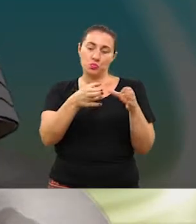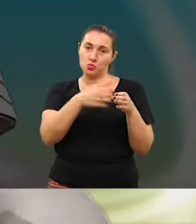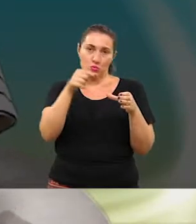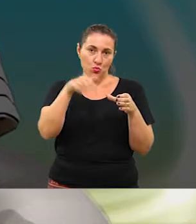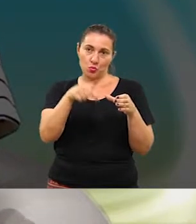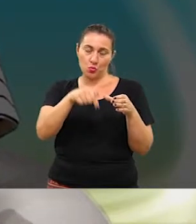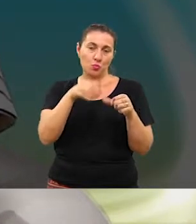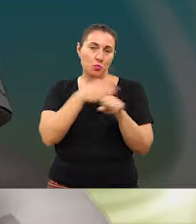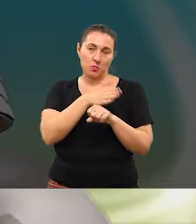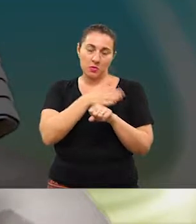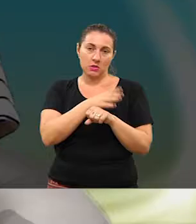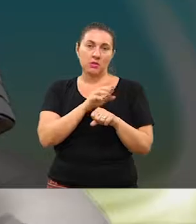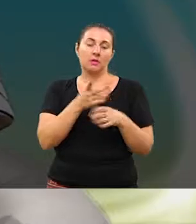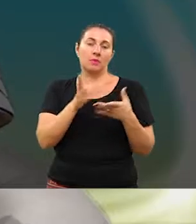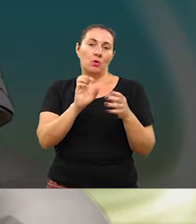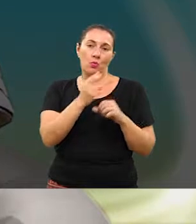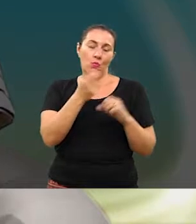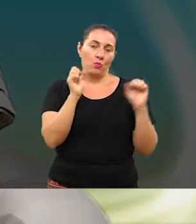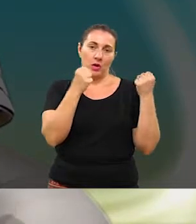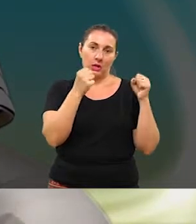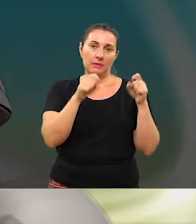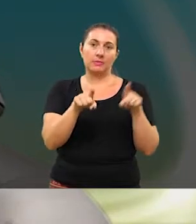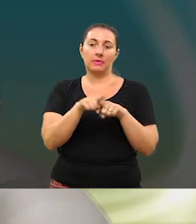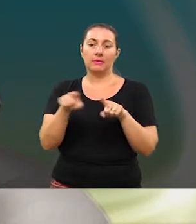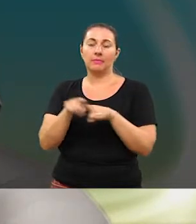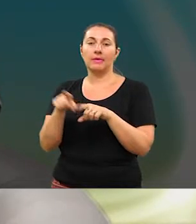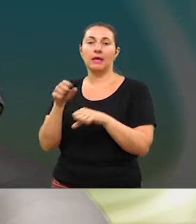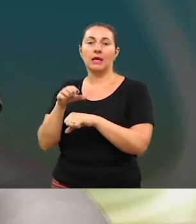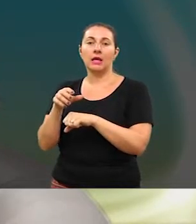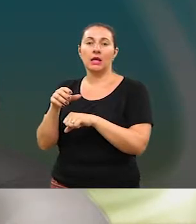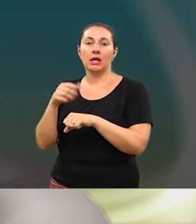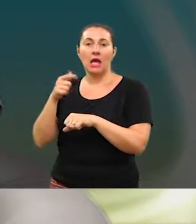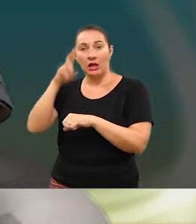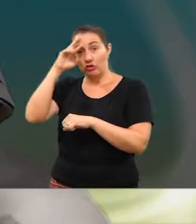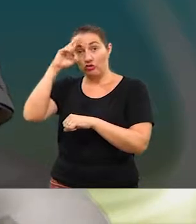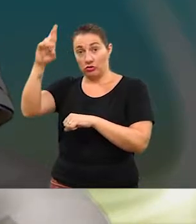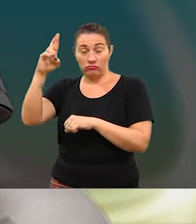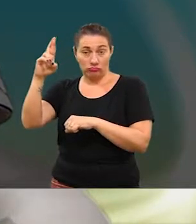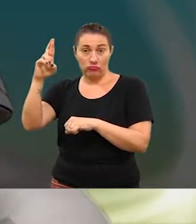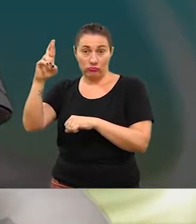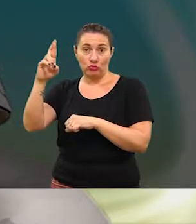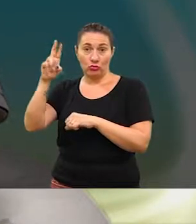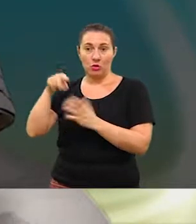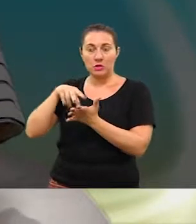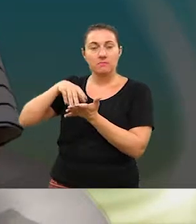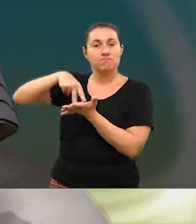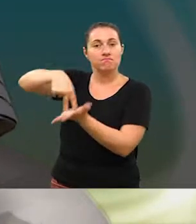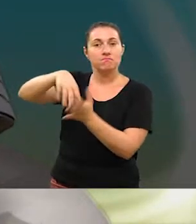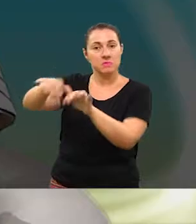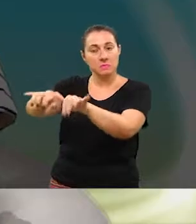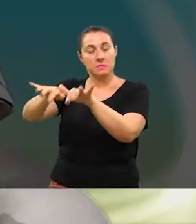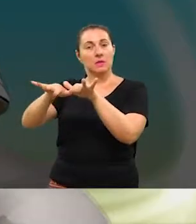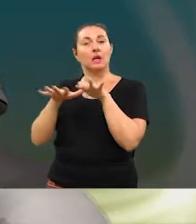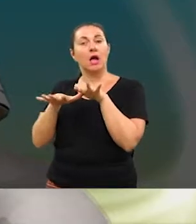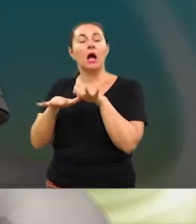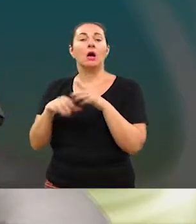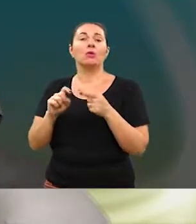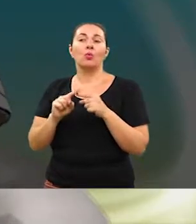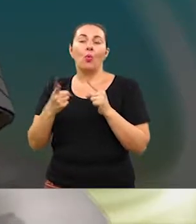alguma academia. Também pode trabalhar como diretor de espetáculos, como